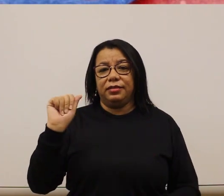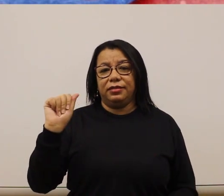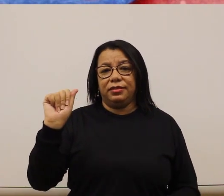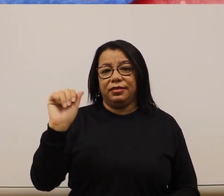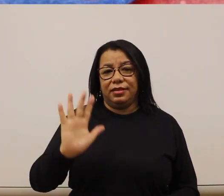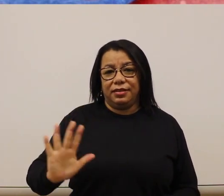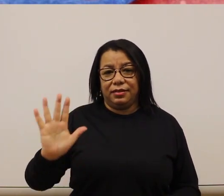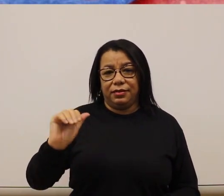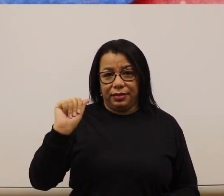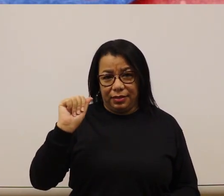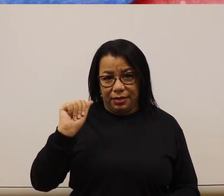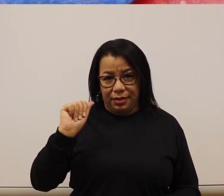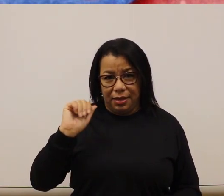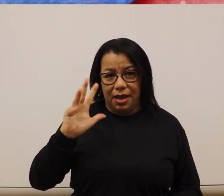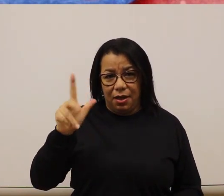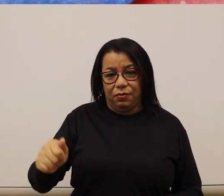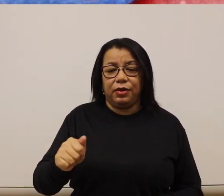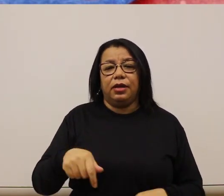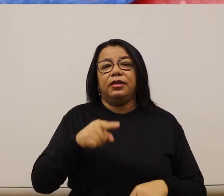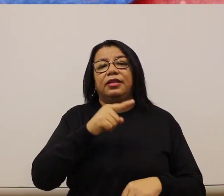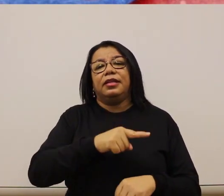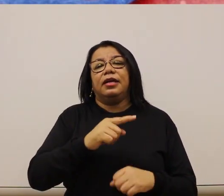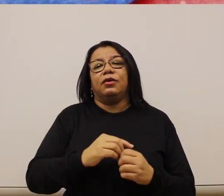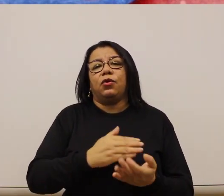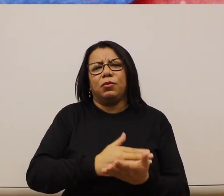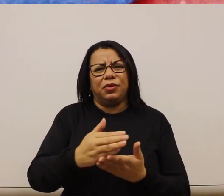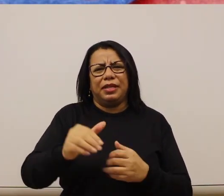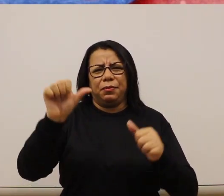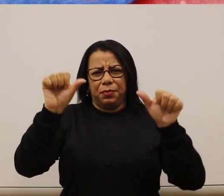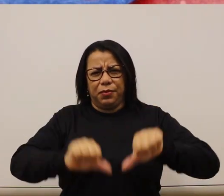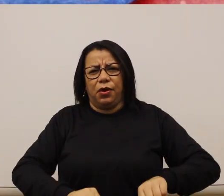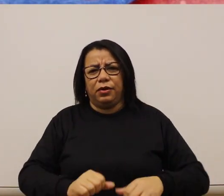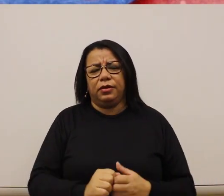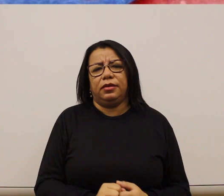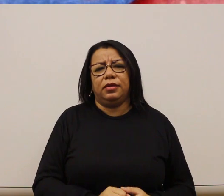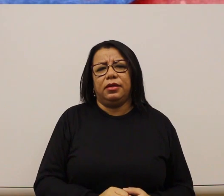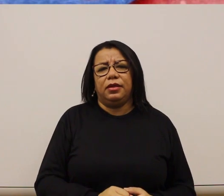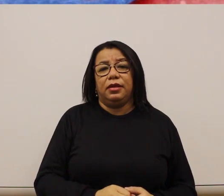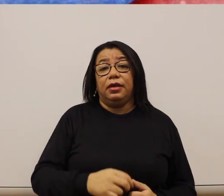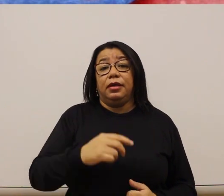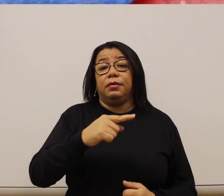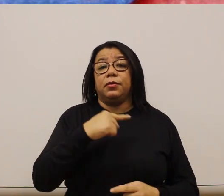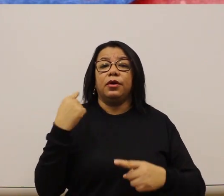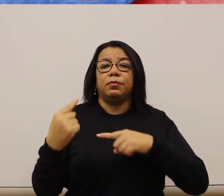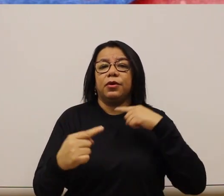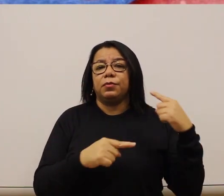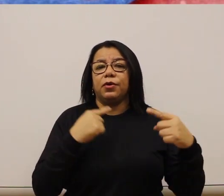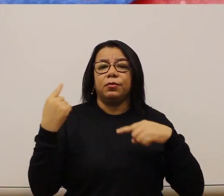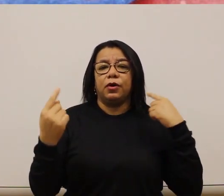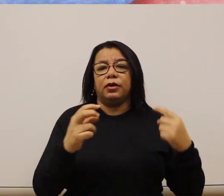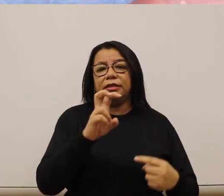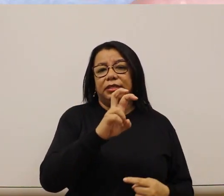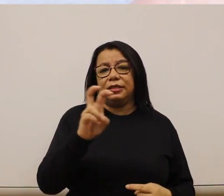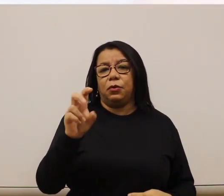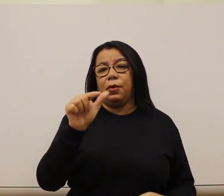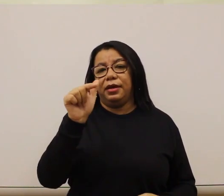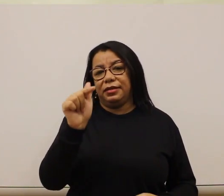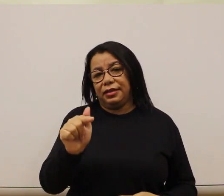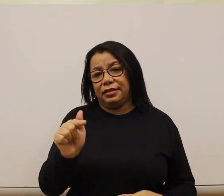na Libéria e Serra Leoa, onde gerou os maiores danos. Sua taxa de mortalidade gira em torno